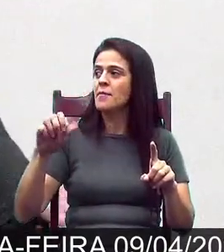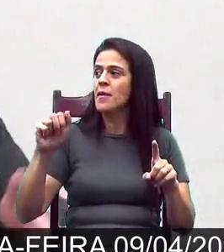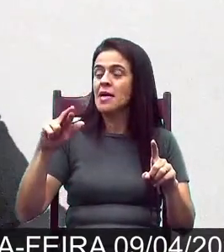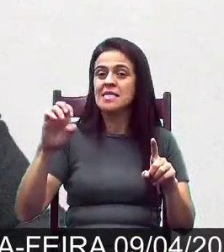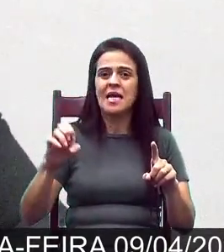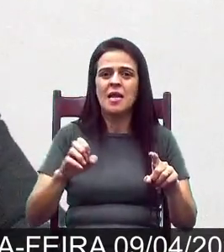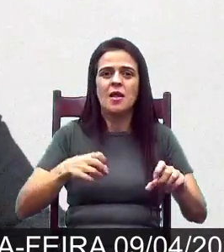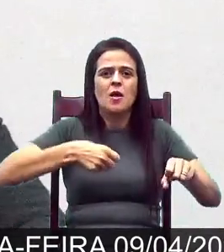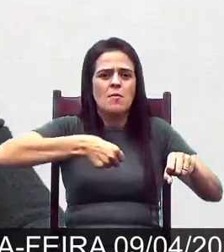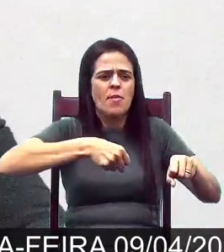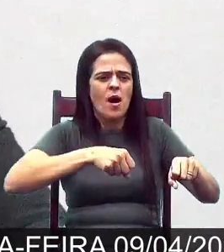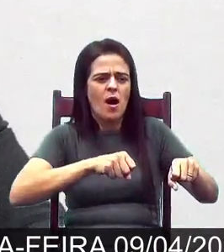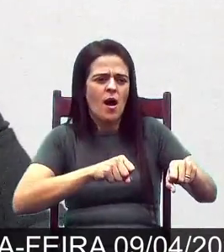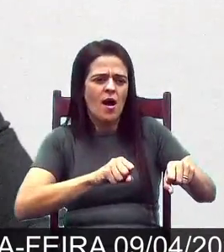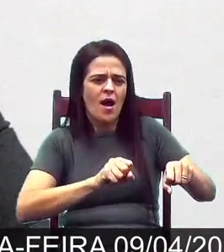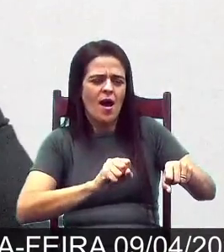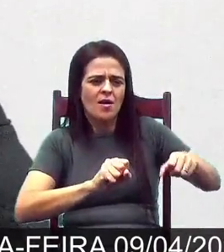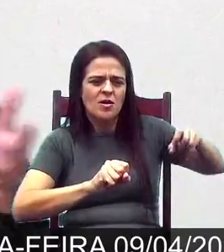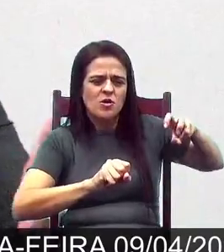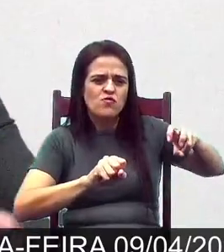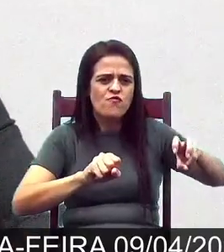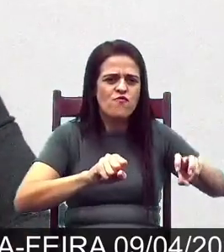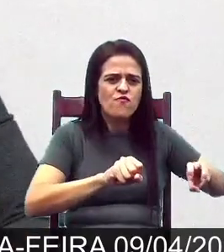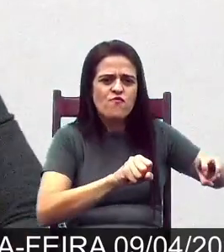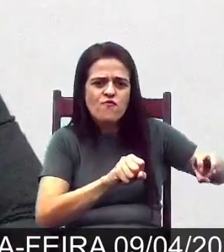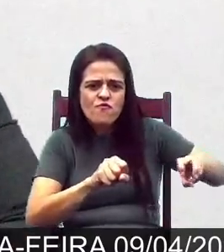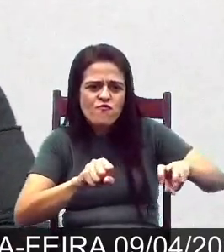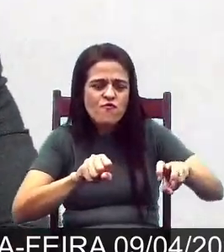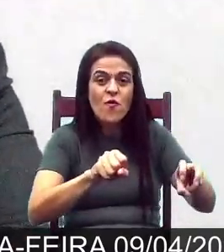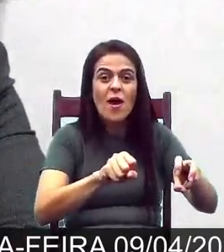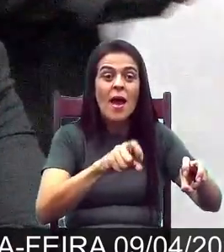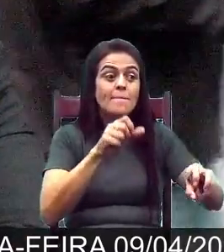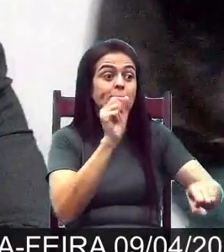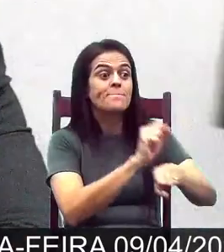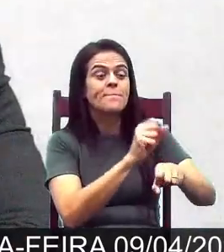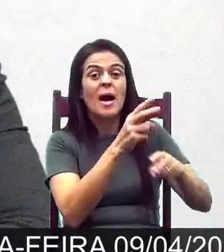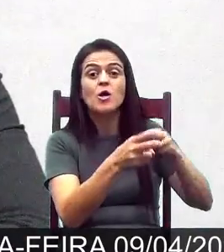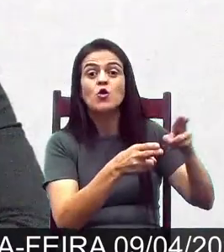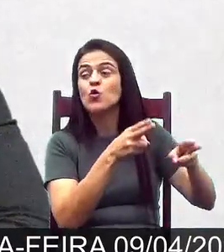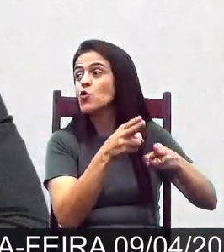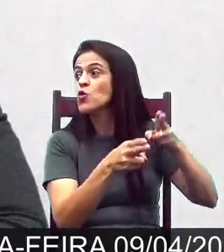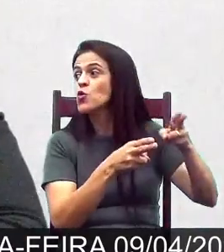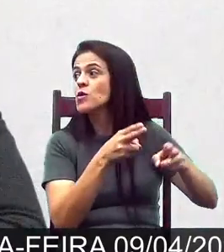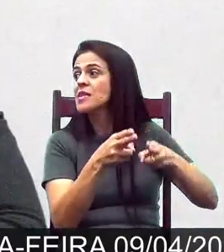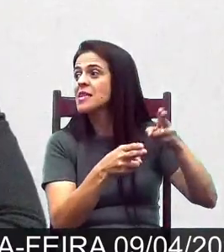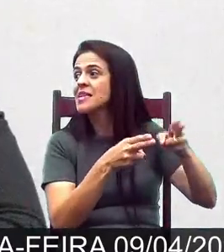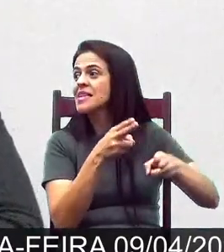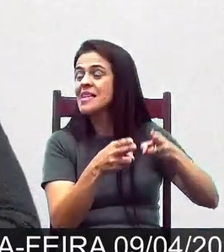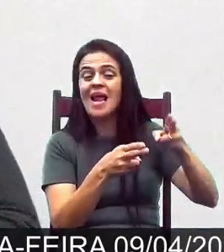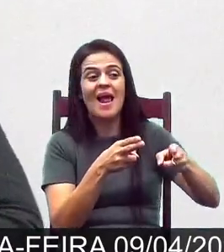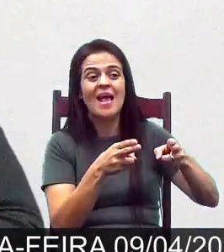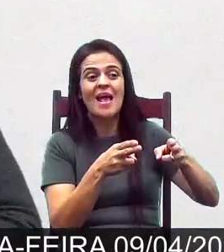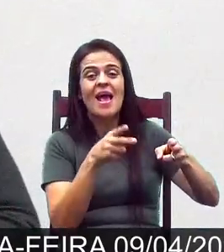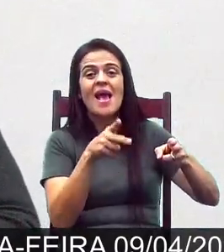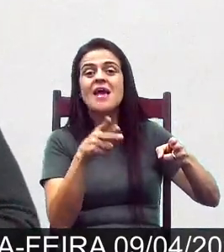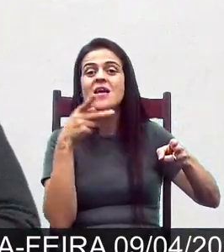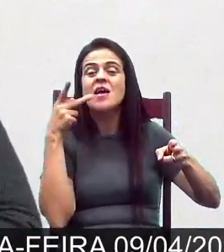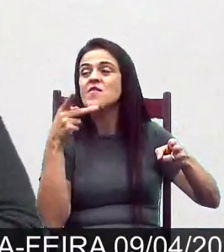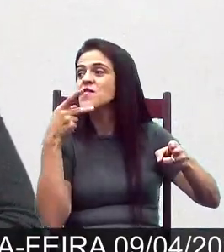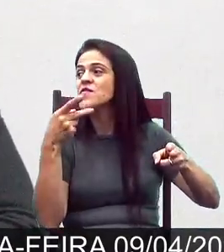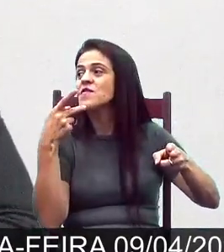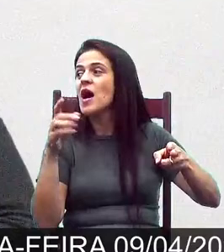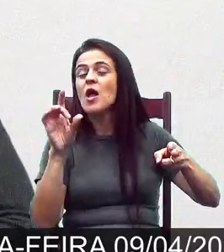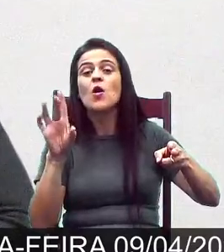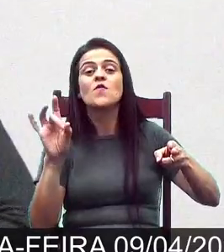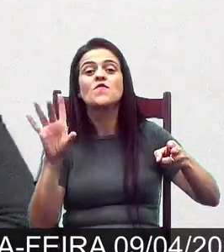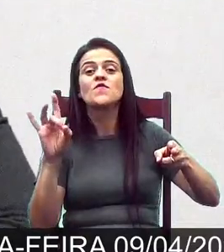trem perto da imobiliária, e todo mundo pensando que tinha acontecido alguma coisa, ele, na verdade, estava entregando um cartãozinho da imobiliária para vender imóvel. Falou, se você